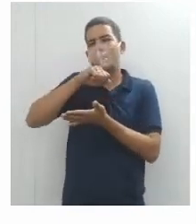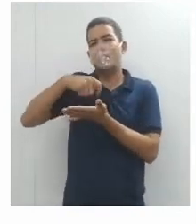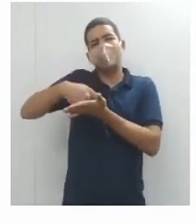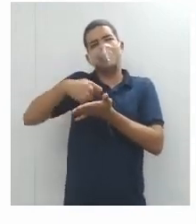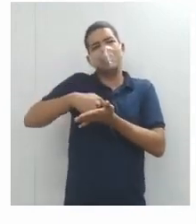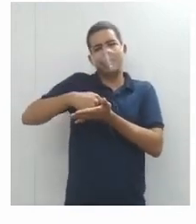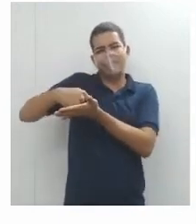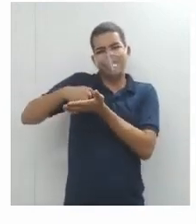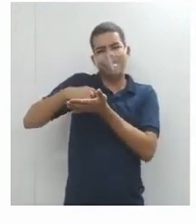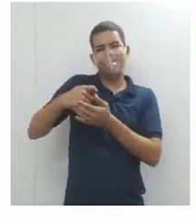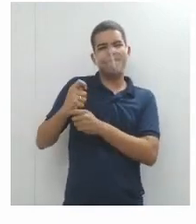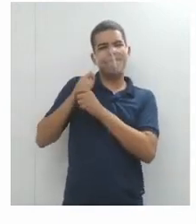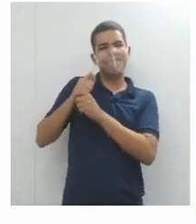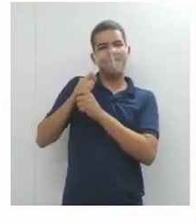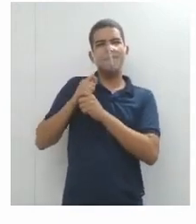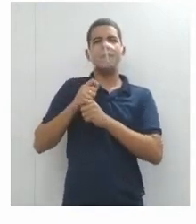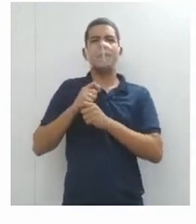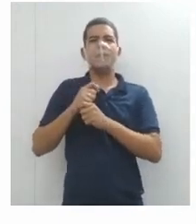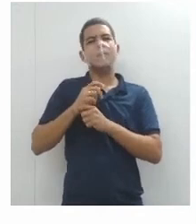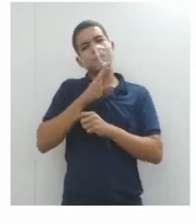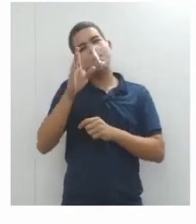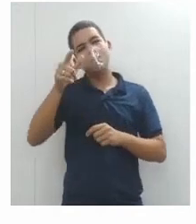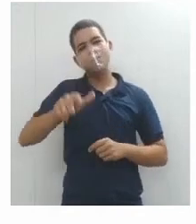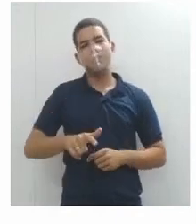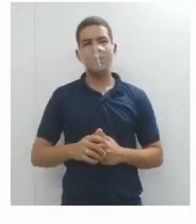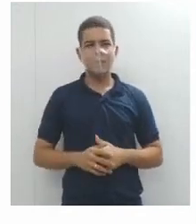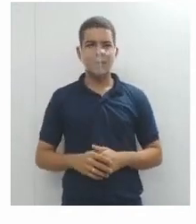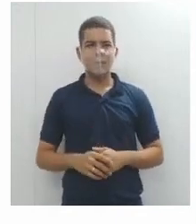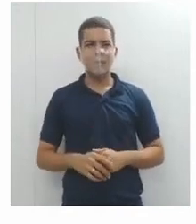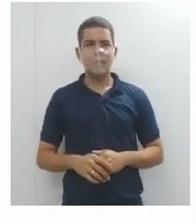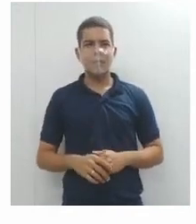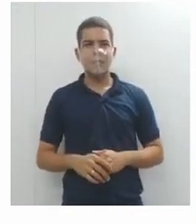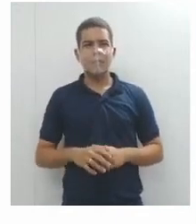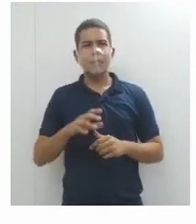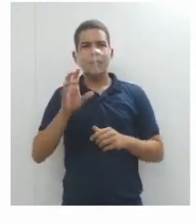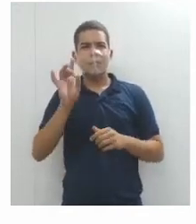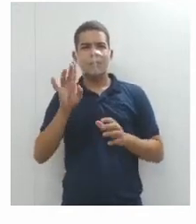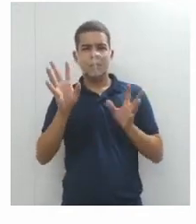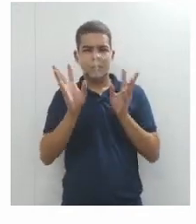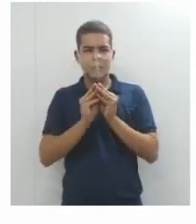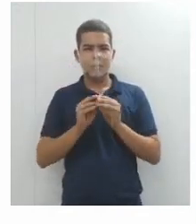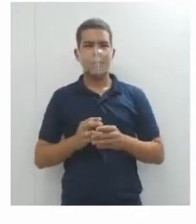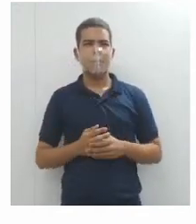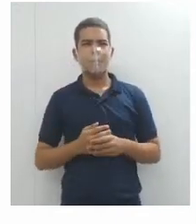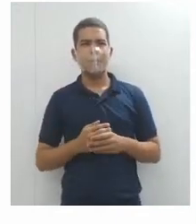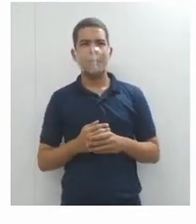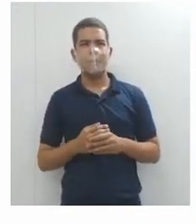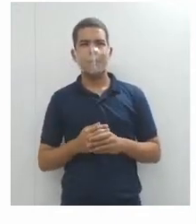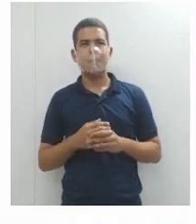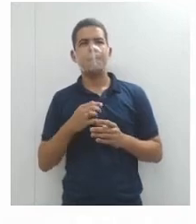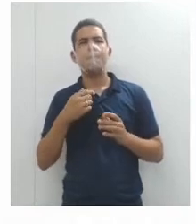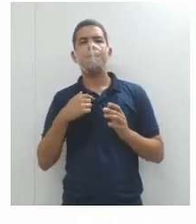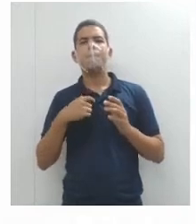tá? Então vejam bem, eu destaquei aí, só para a gente finalizar, presta bem atenção, eu